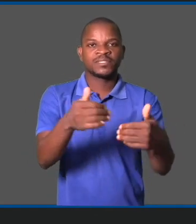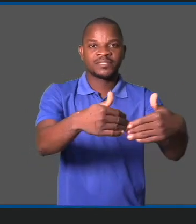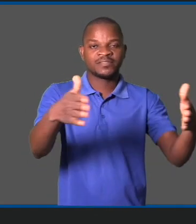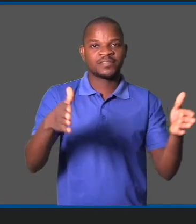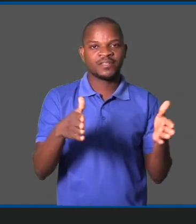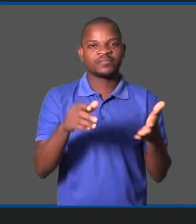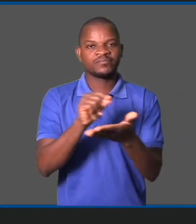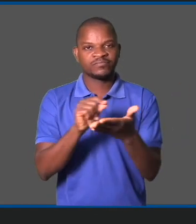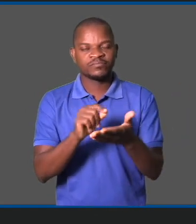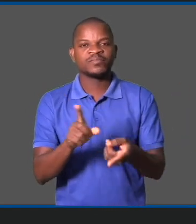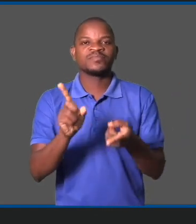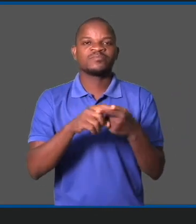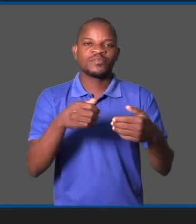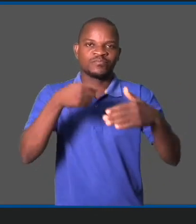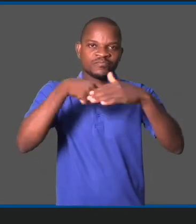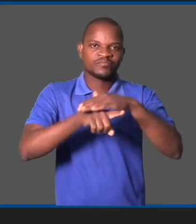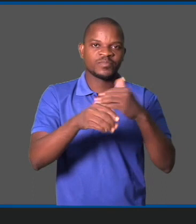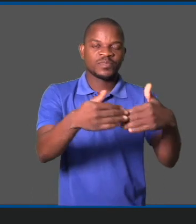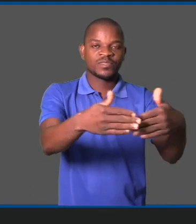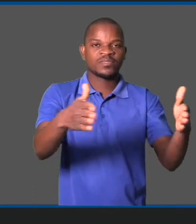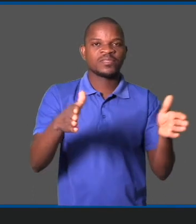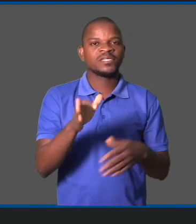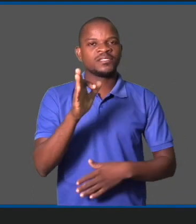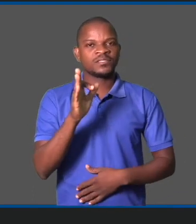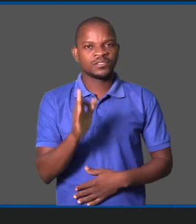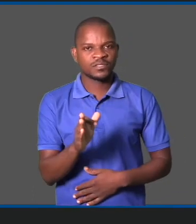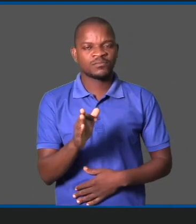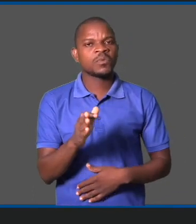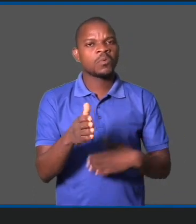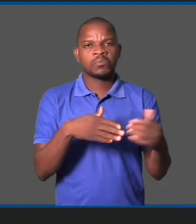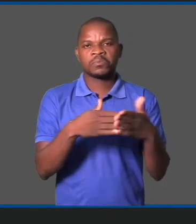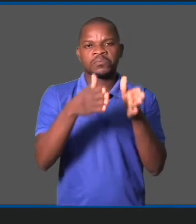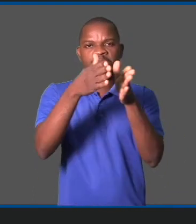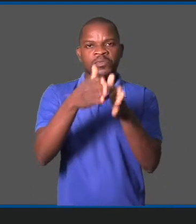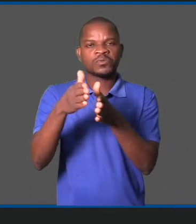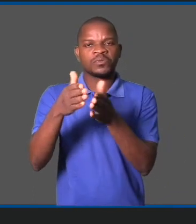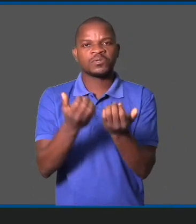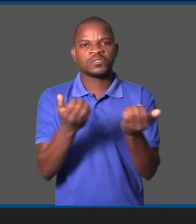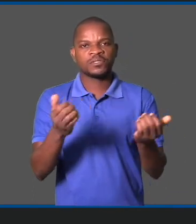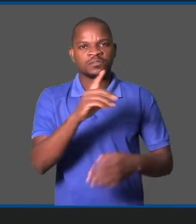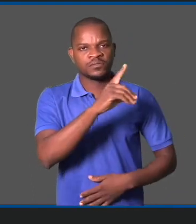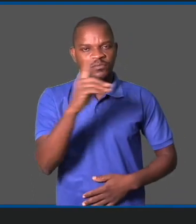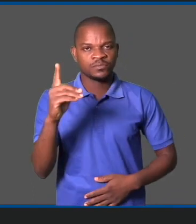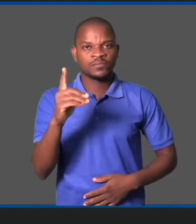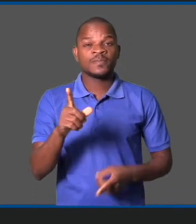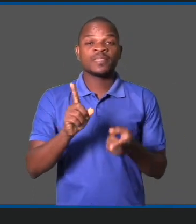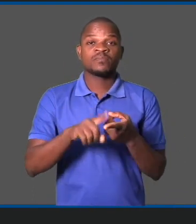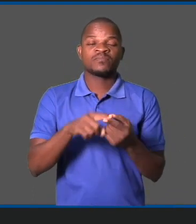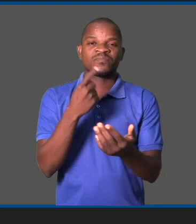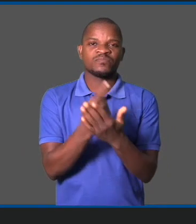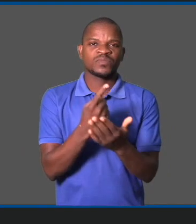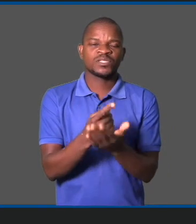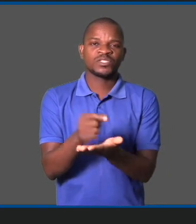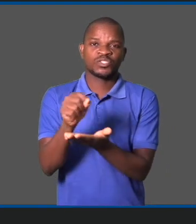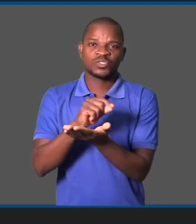salas de aula, para que as casas de banho possam ser utilizadas por crianças com deficiência e para que as instalações